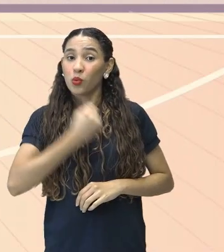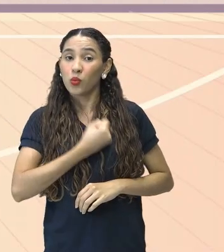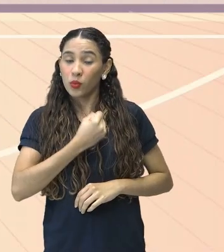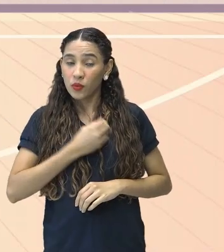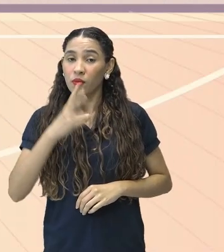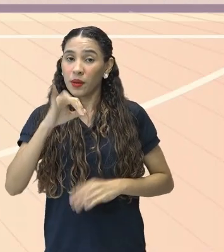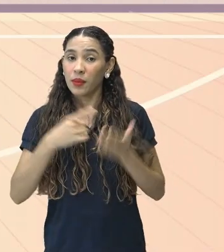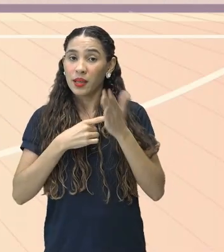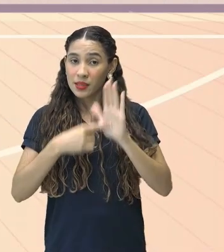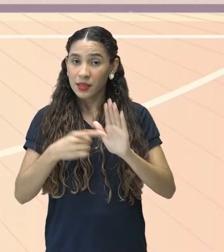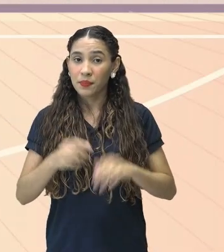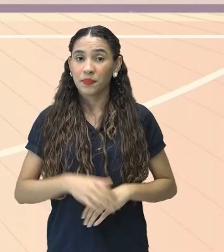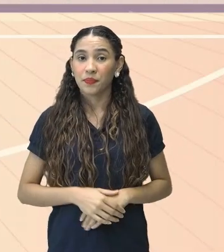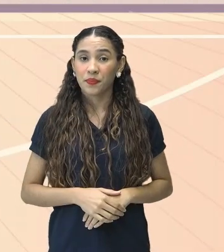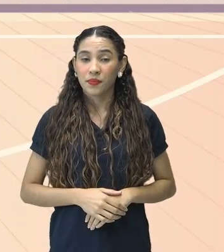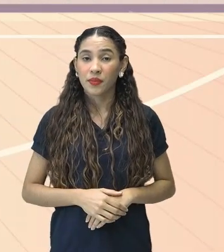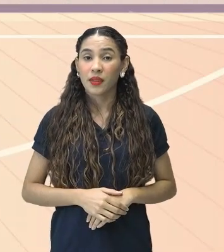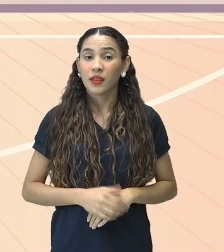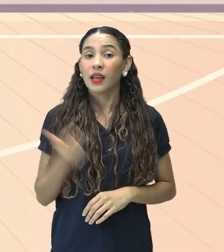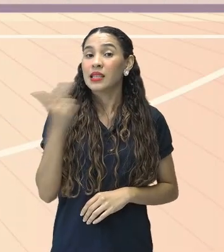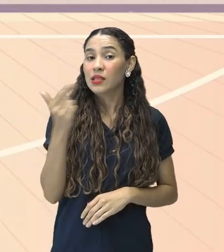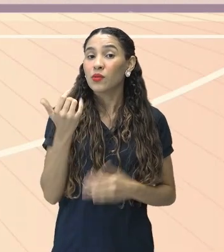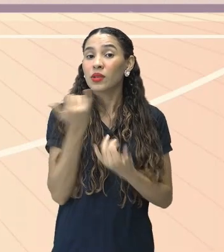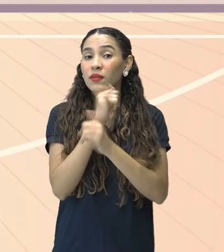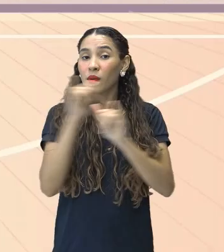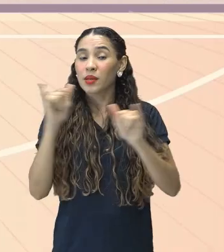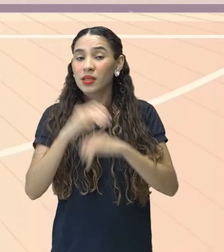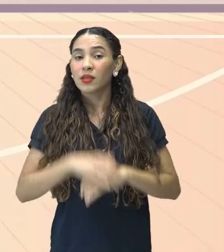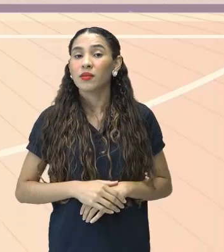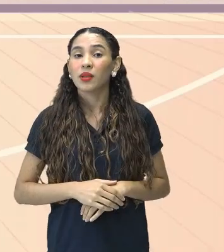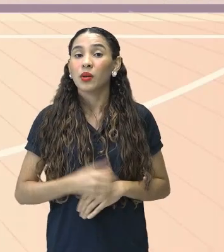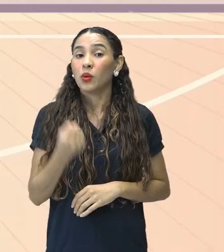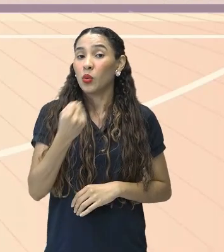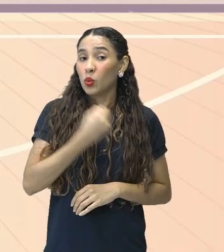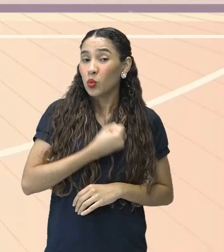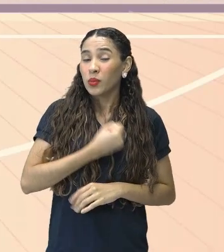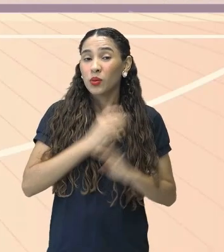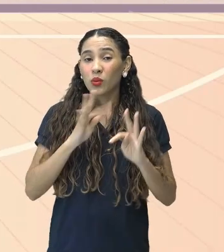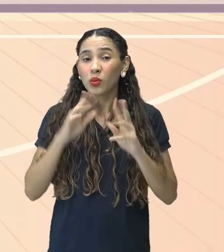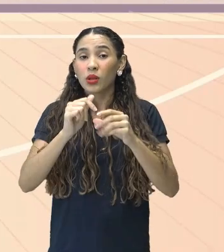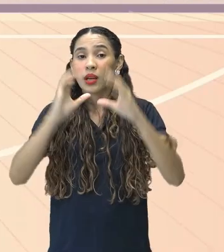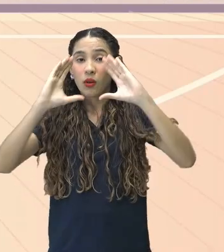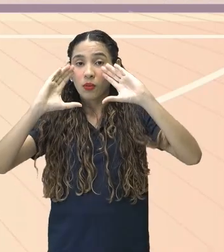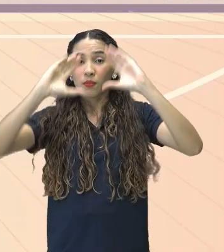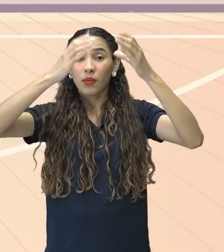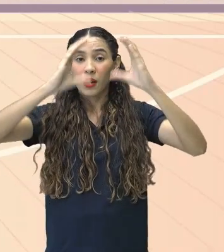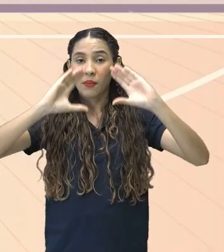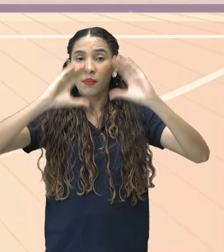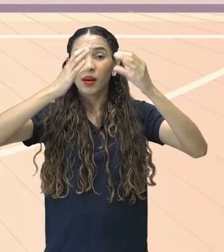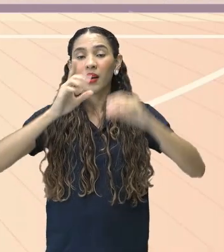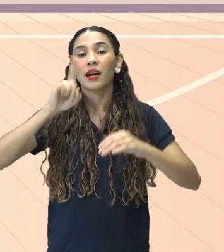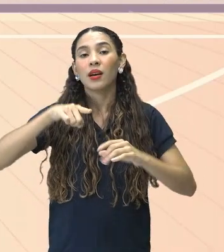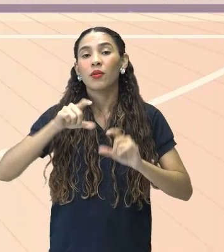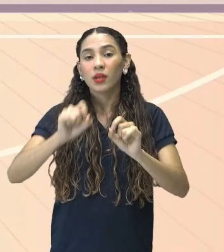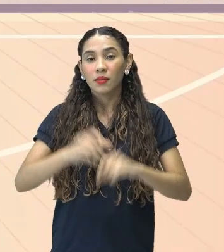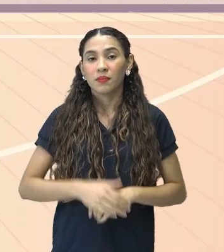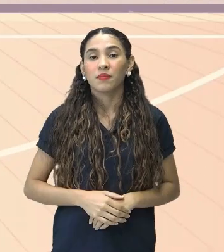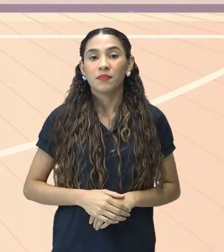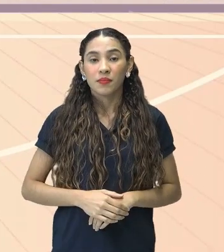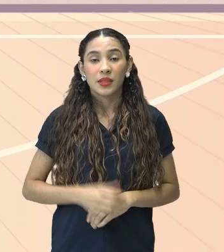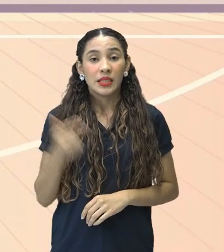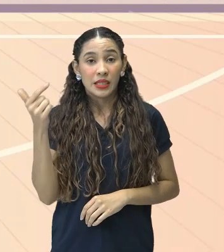aparecer. E a nossa segunda informação é o número total de arremessos, que é exatamente o